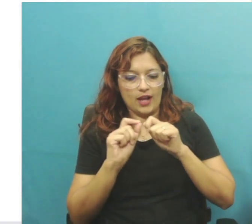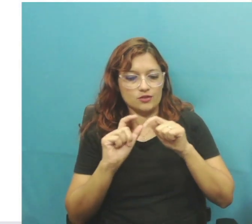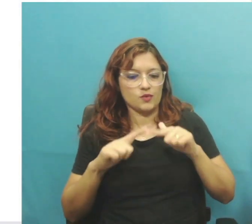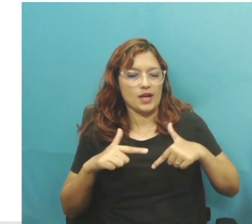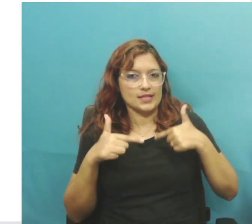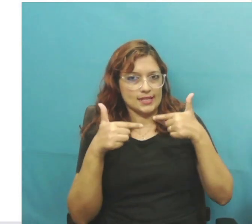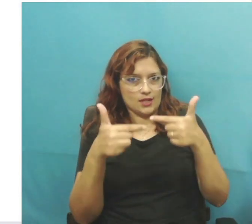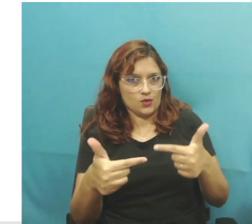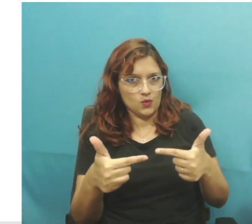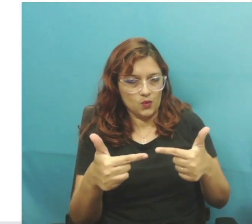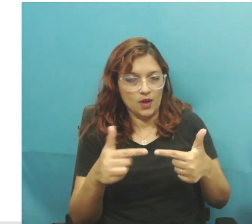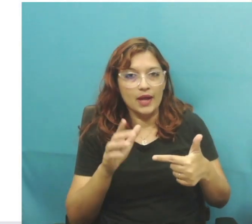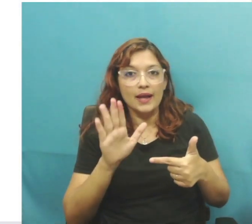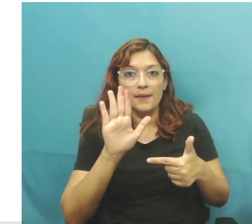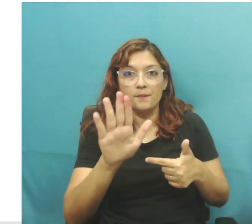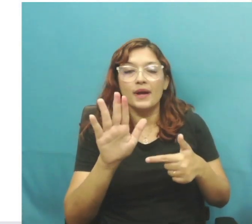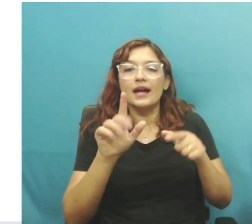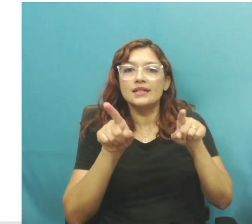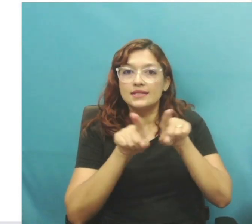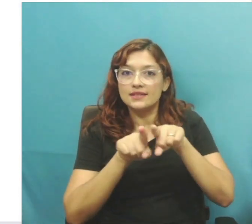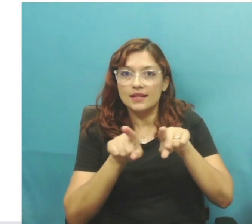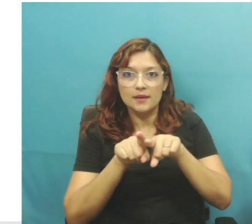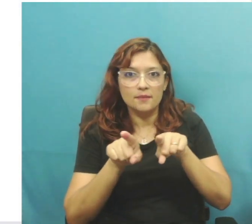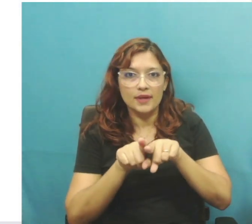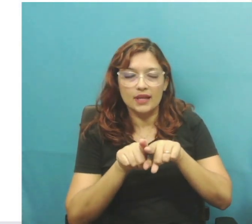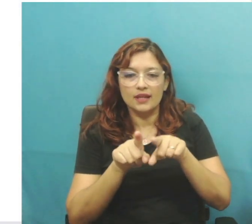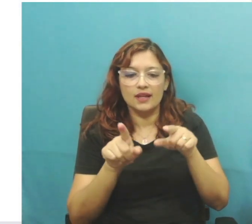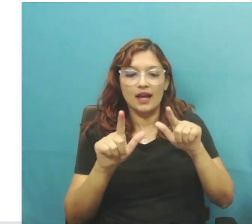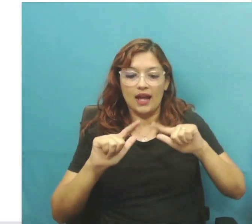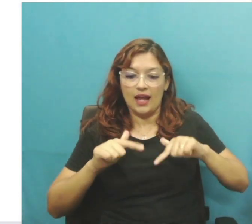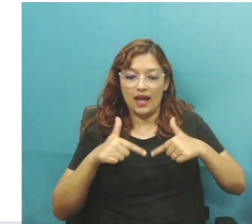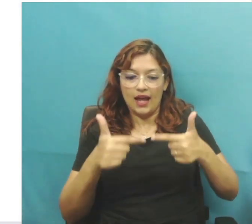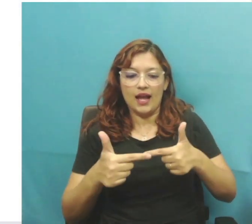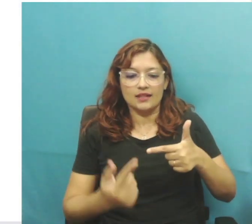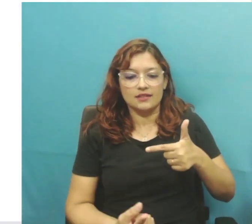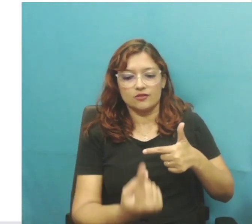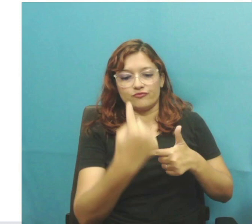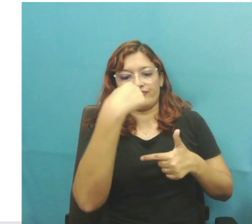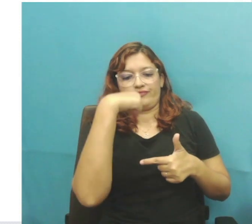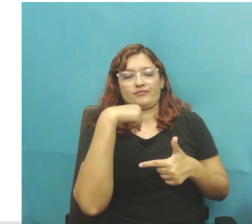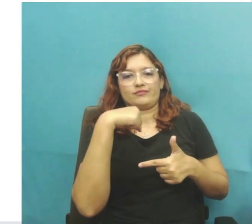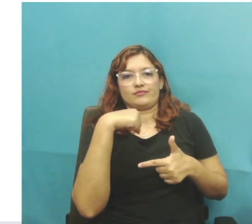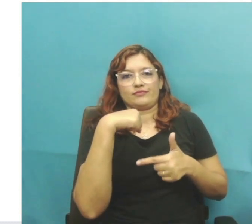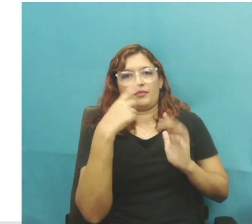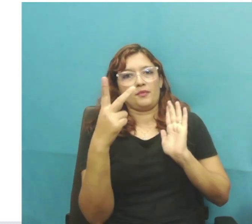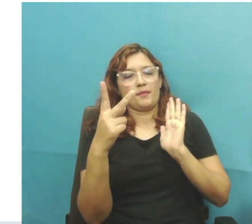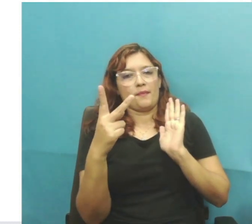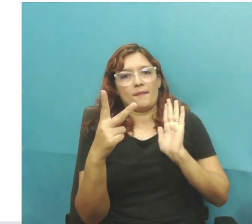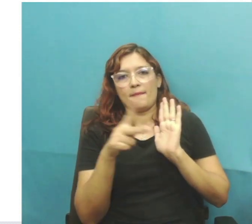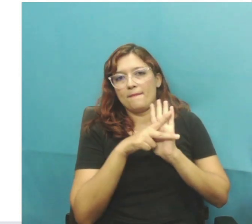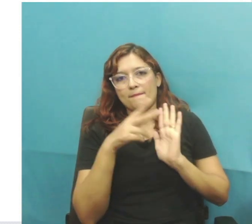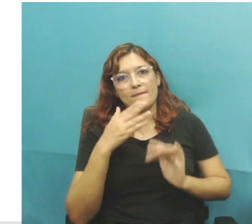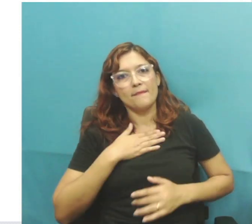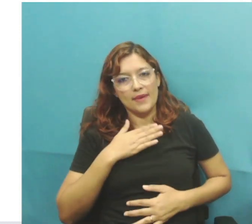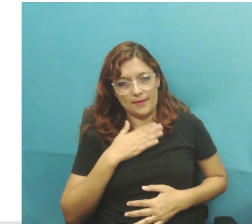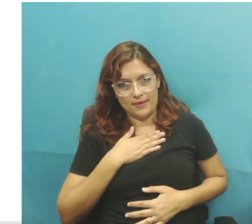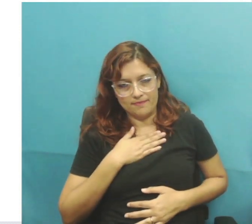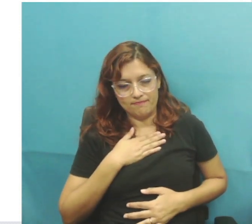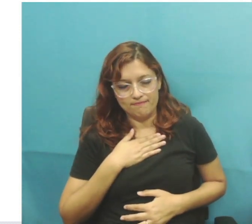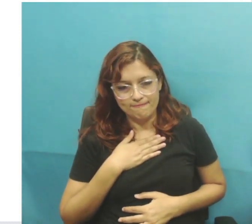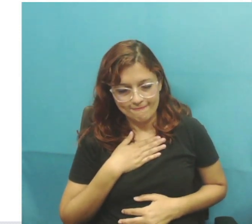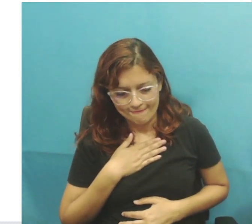Significa o quê? Eu pratico a ação e também sou eu que sofro a ação.